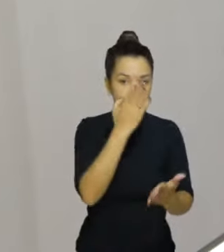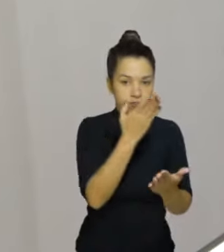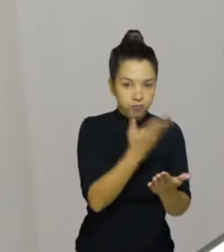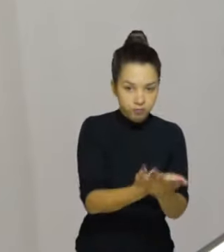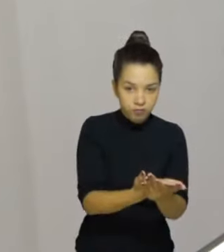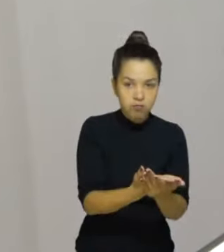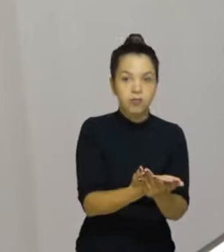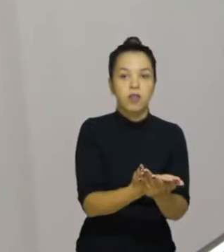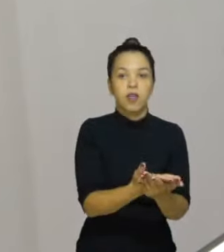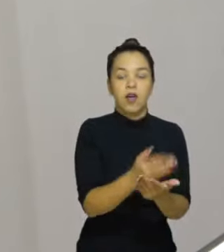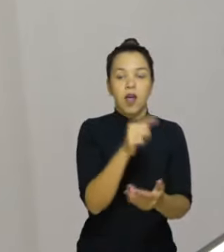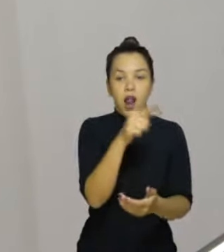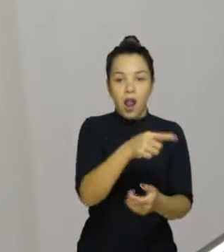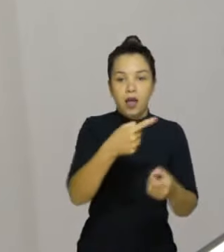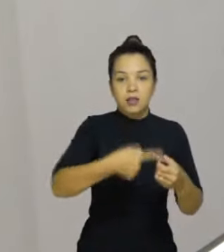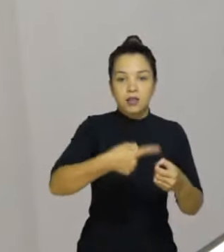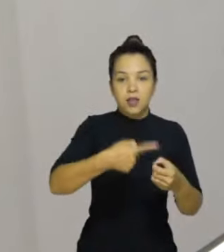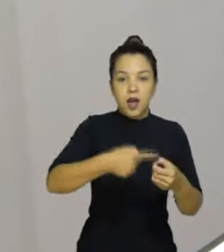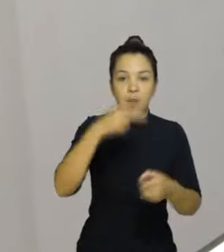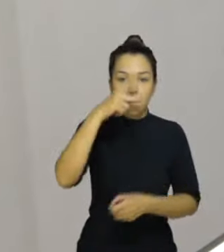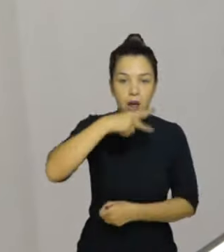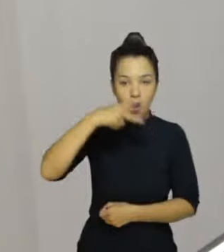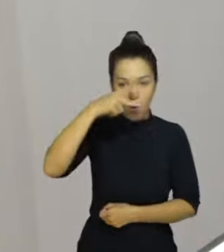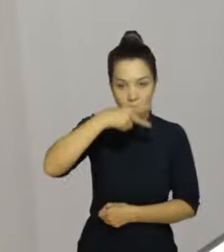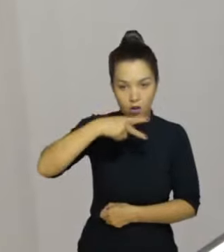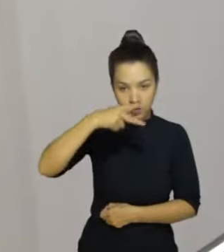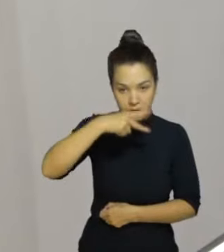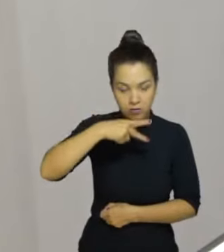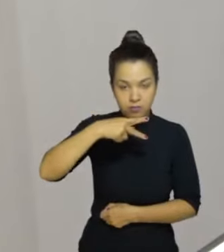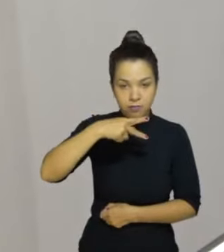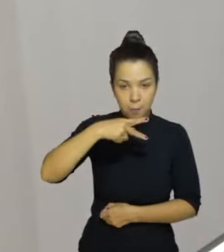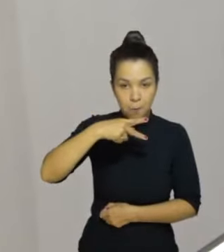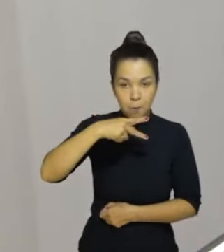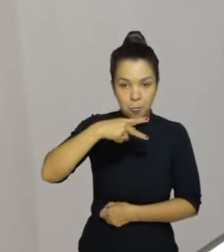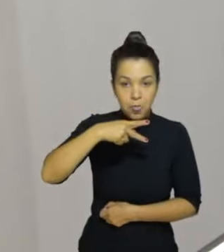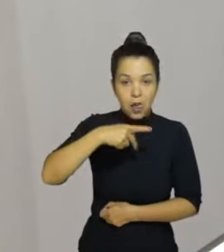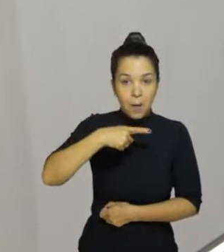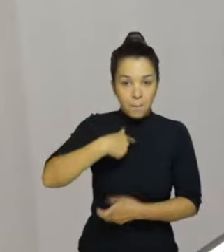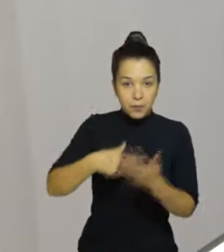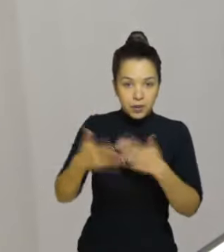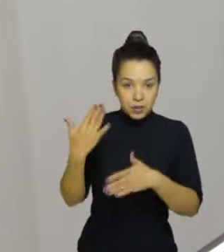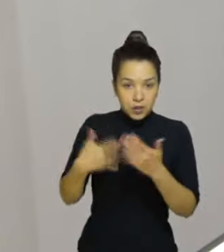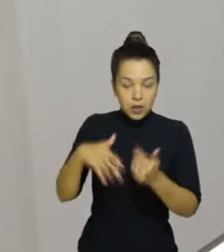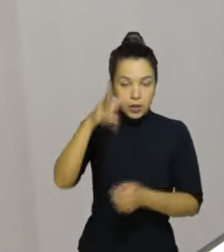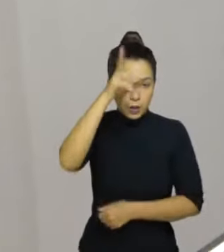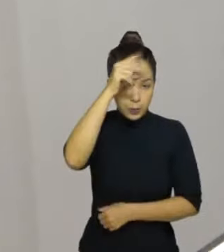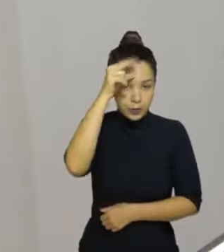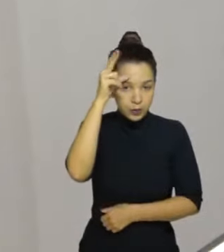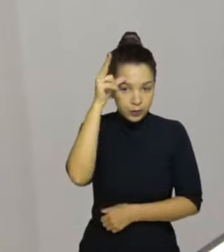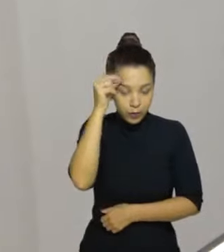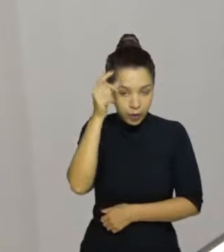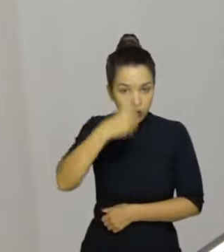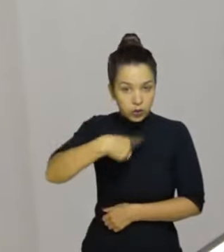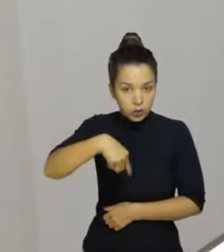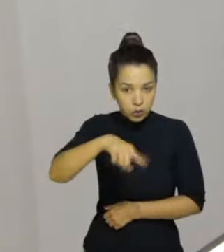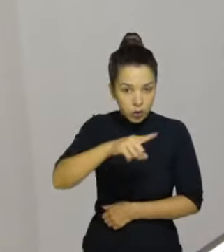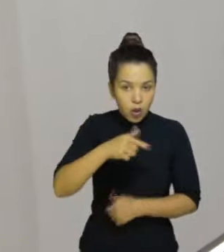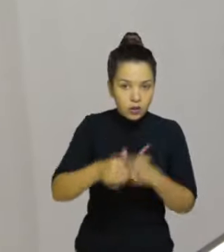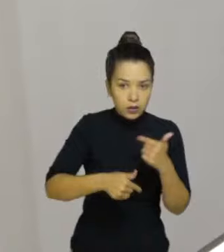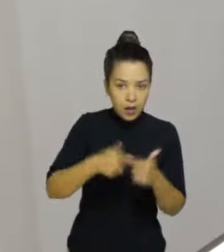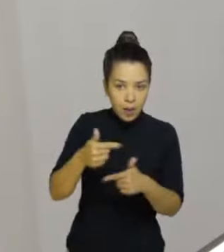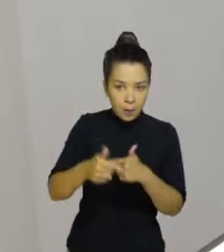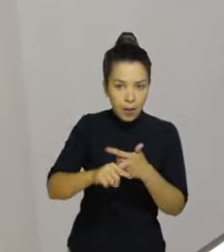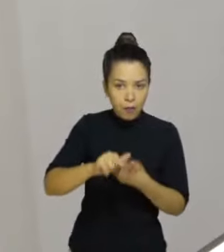Palhoça. Quando o prefeito, fizemos diversos trabalhos de desburocratização, fizemos todo um